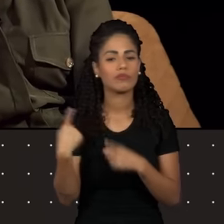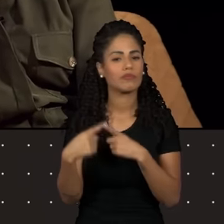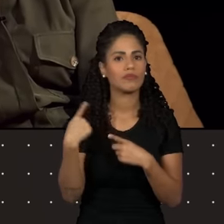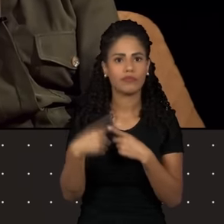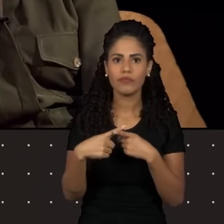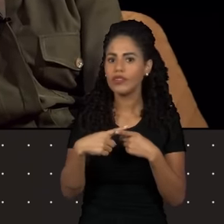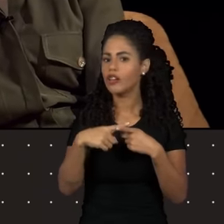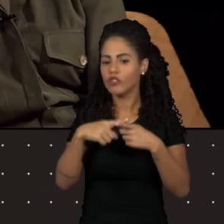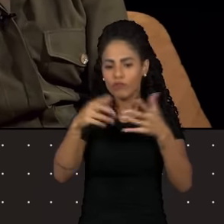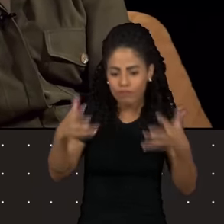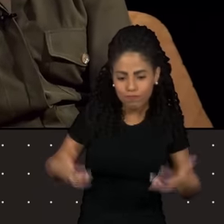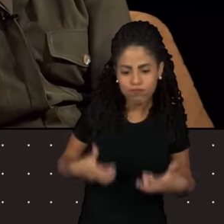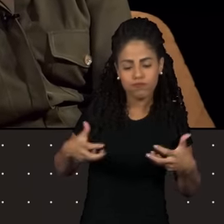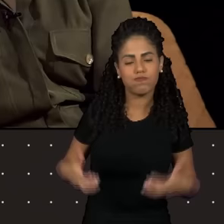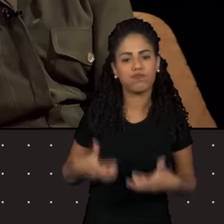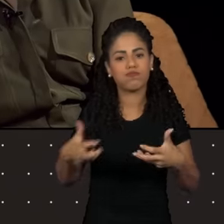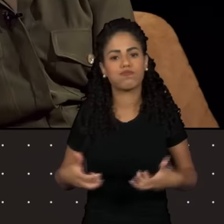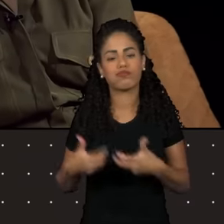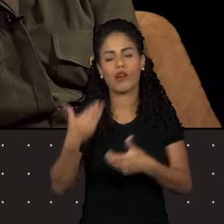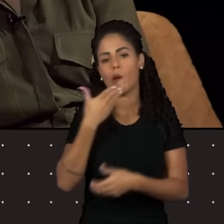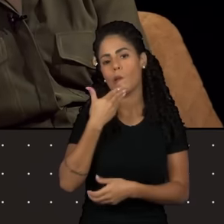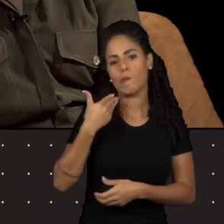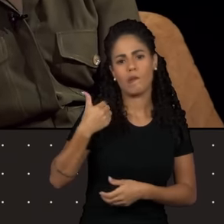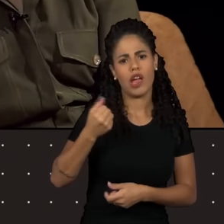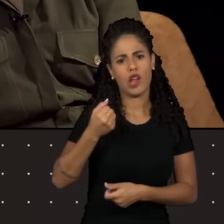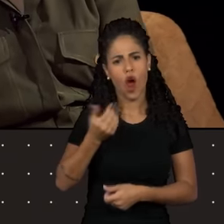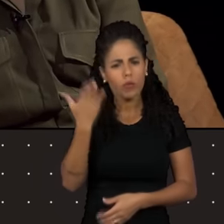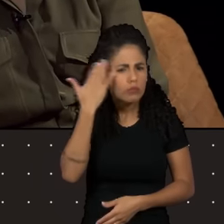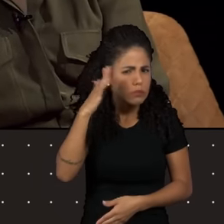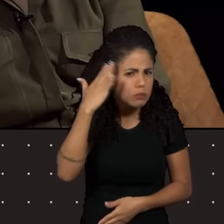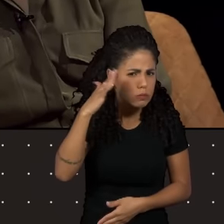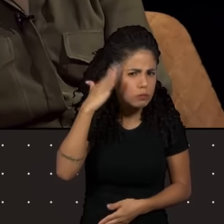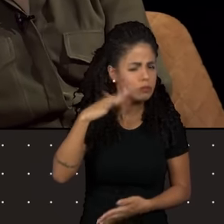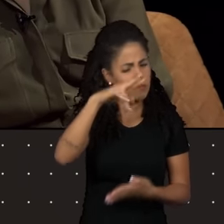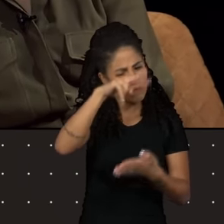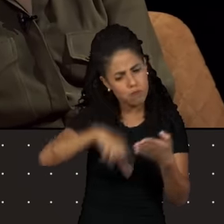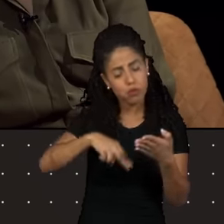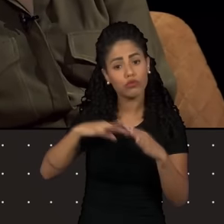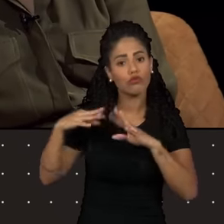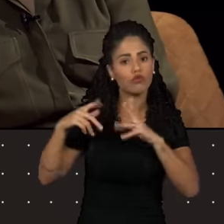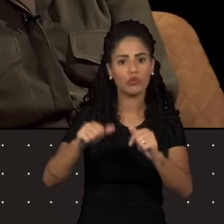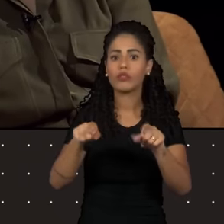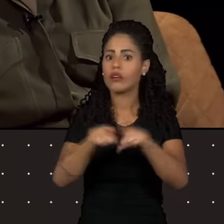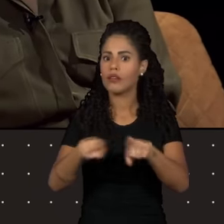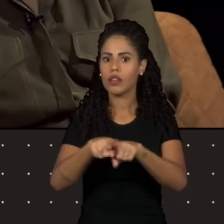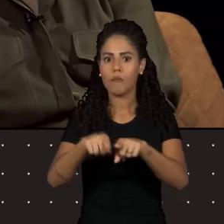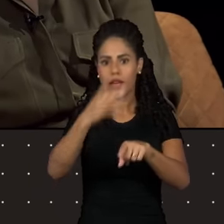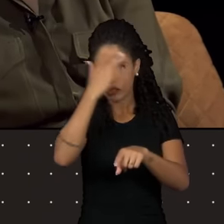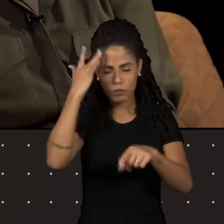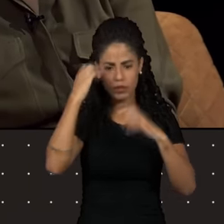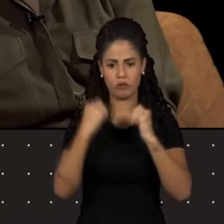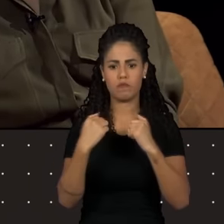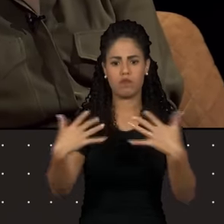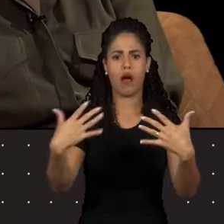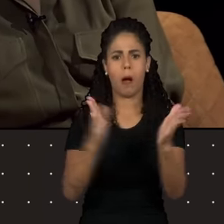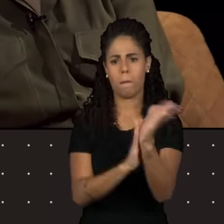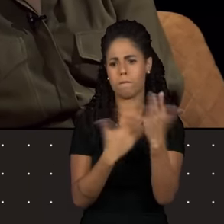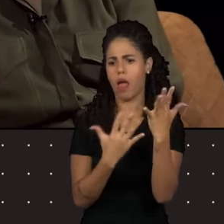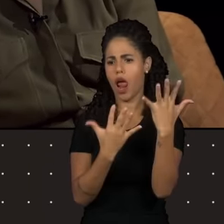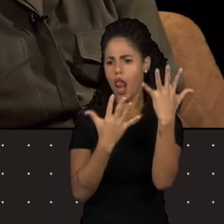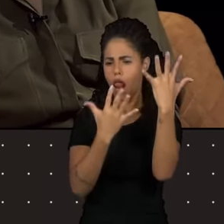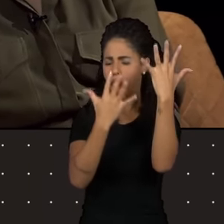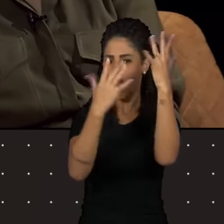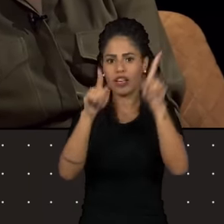para produzir a melhor interpretação. E os aplausos do público nos comove e alimenta